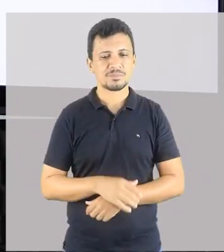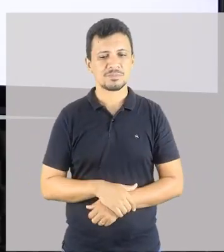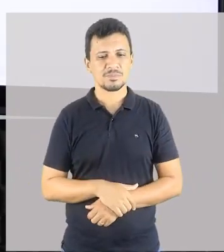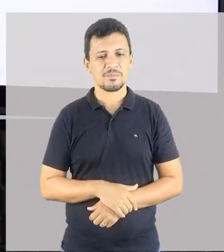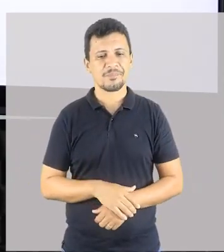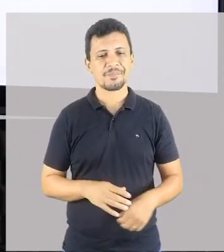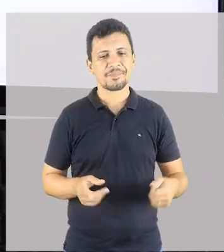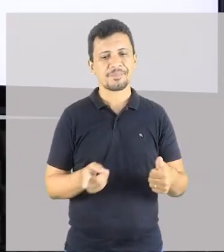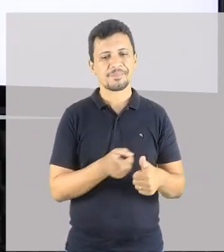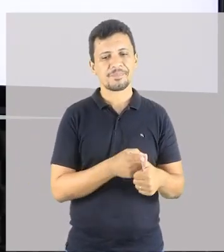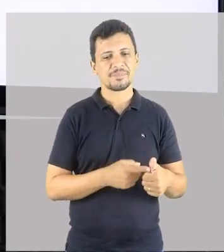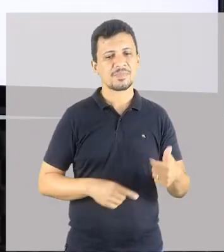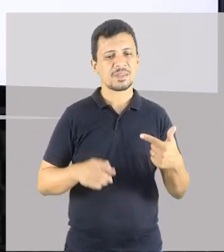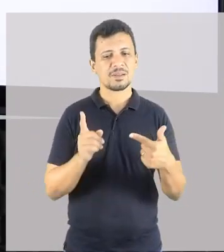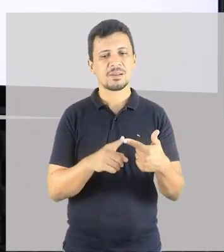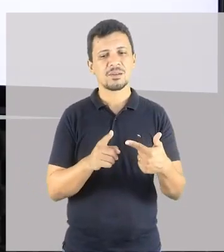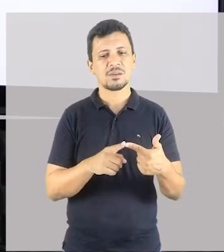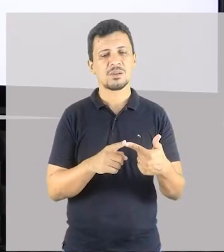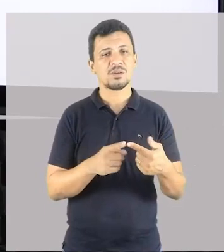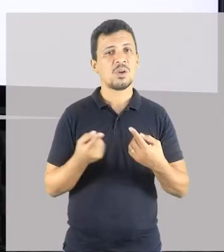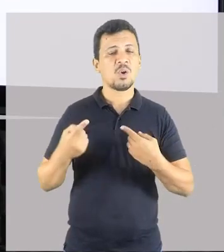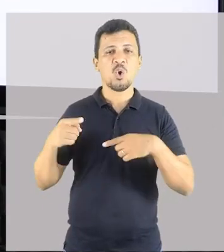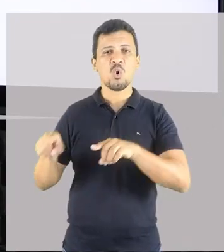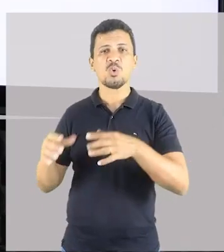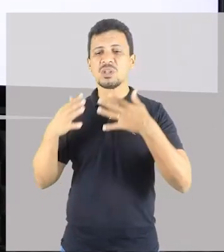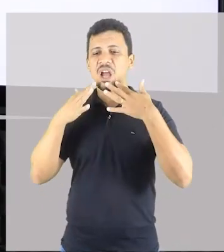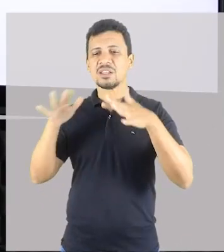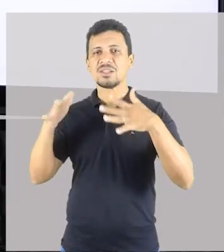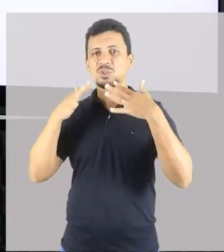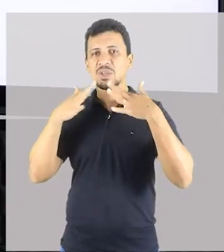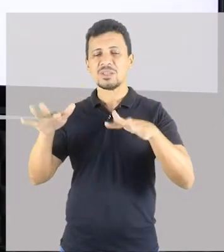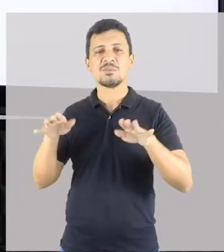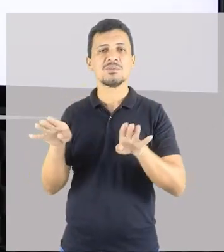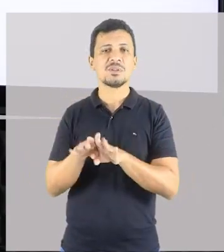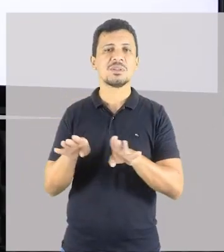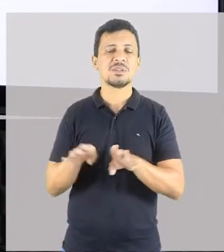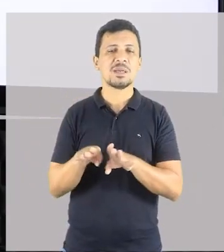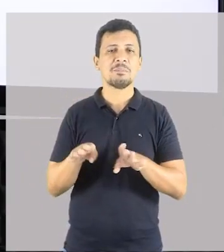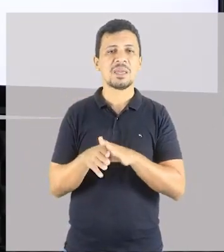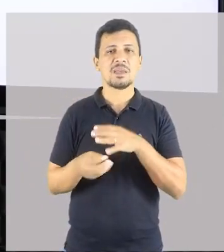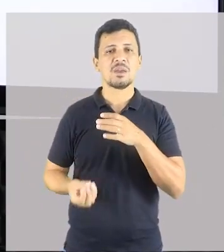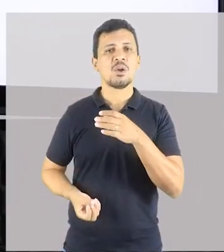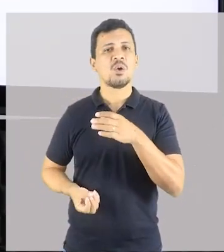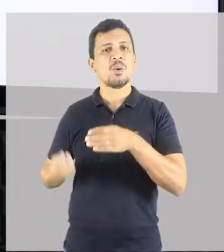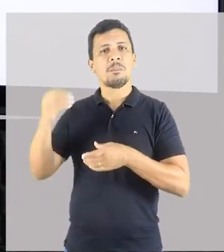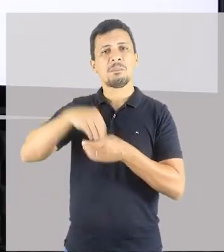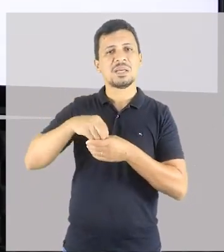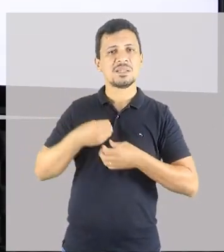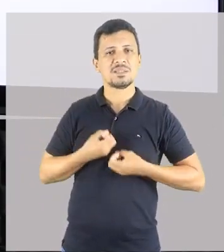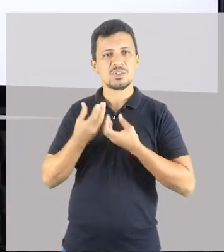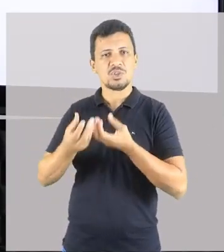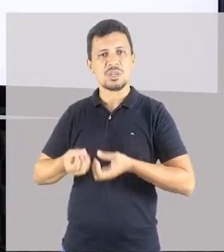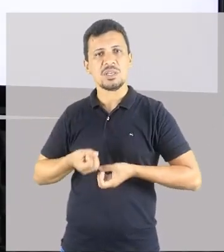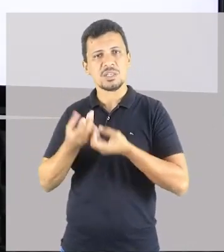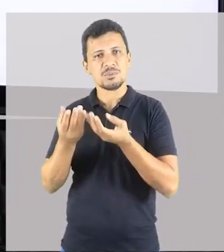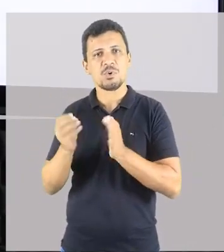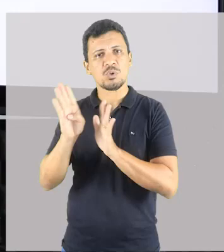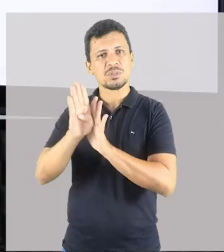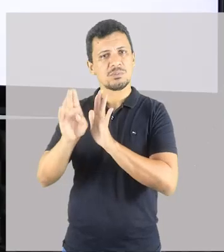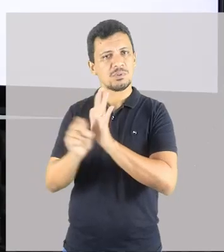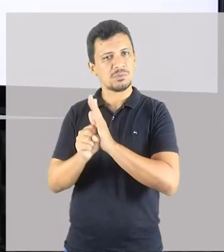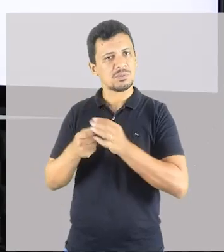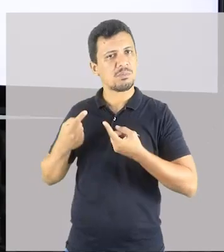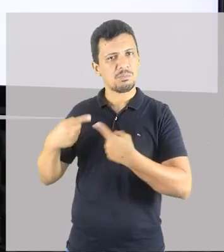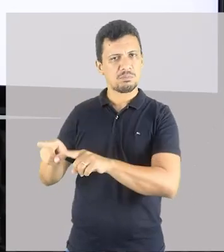aqui a posição contra o naturalismo, o parnasianismo e o simbolismo, certo? Claro, é